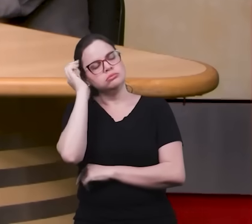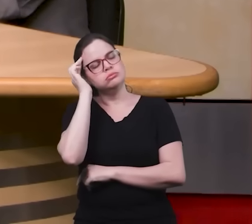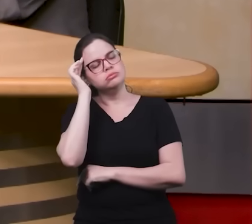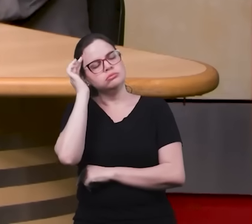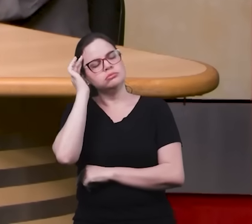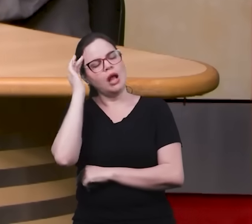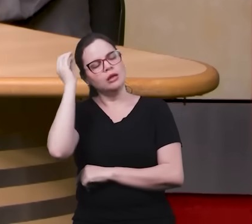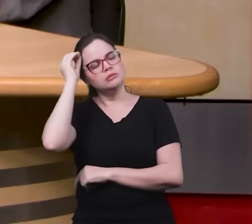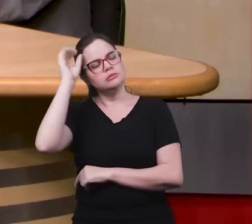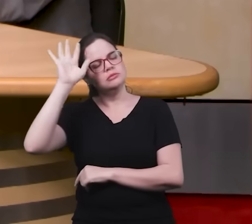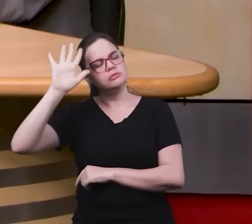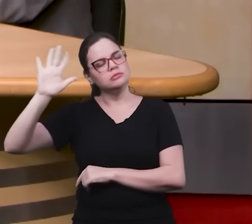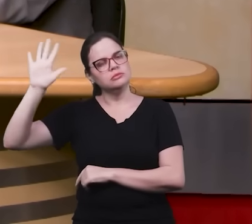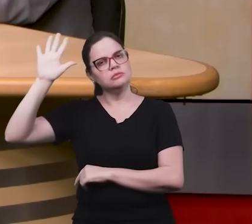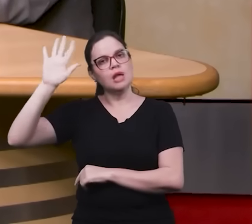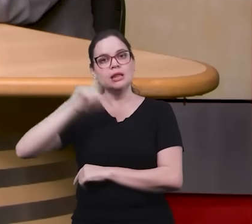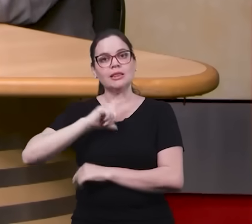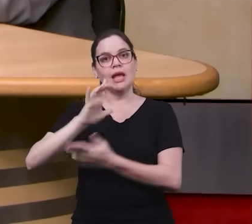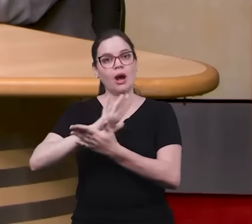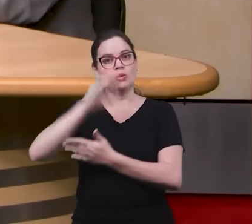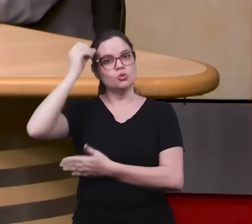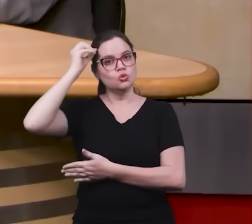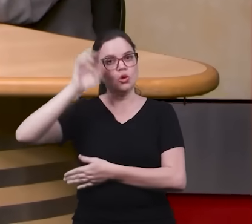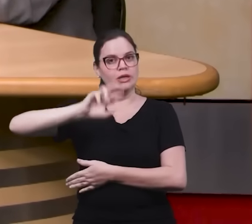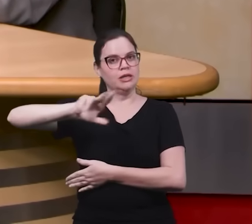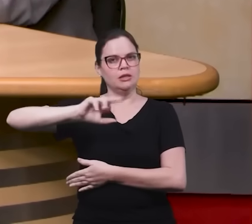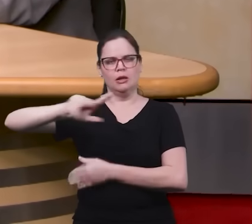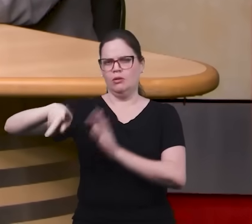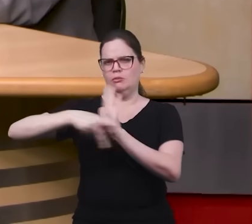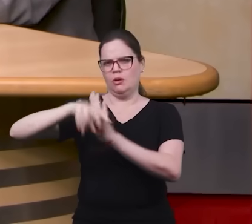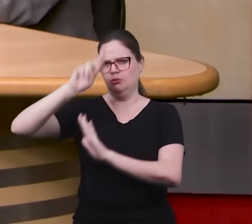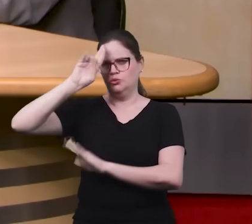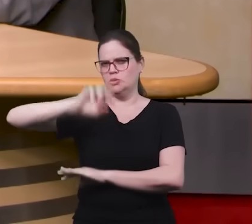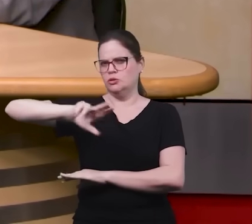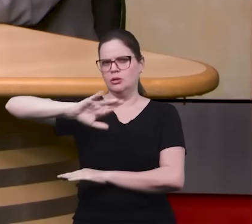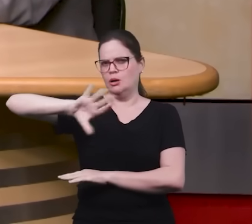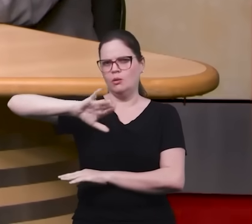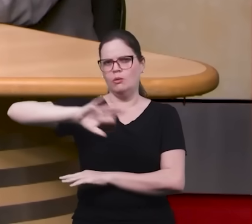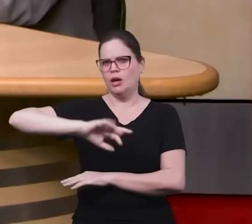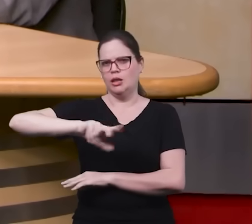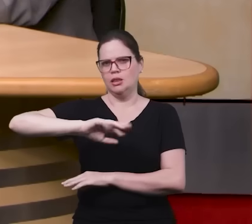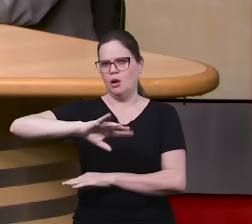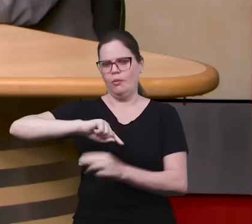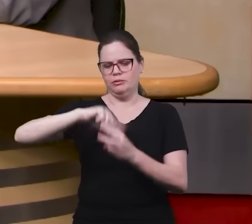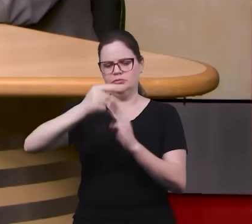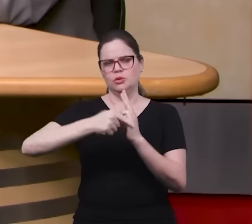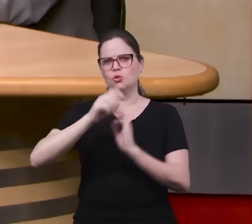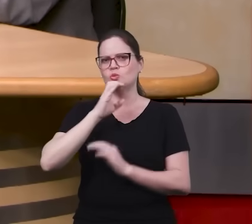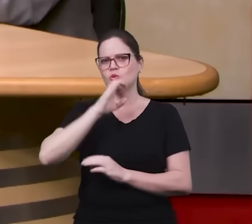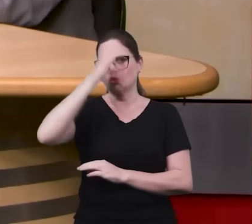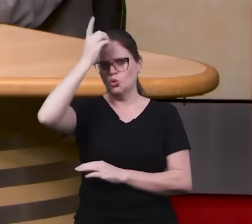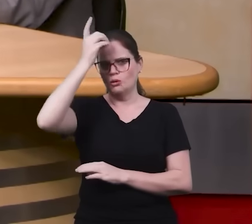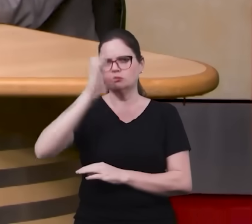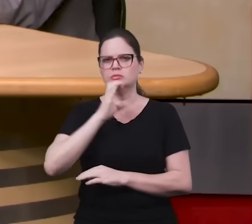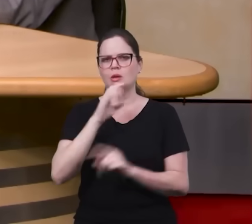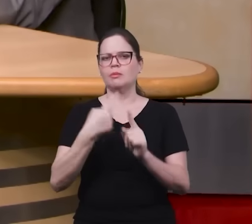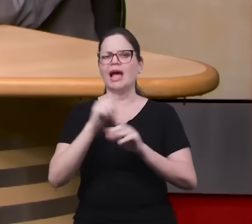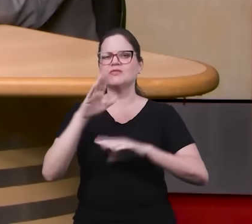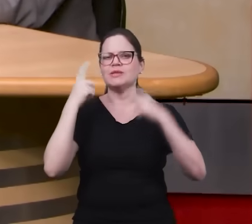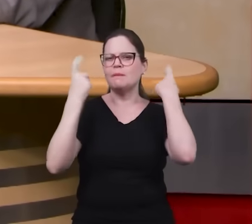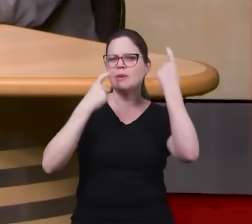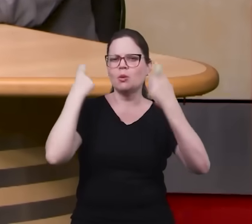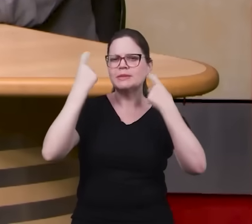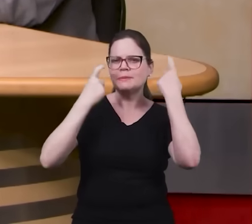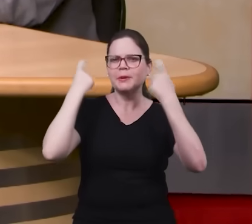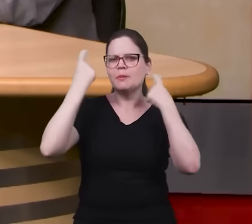uma coisa que o senhor está mostrando. Porque aquele sonho, tem sonho que não é sonho, né? Mas que não é do Senhor, né? Quer dizer, claro. Também está a razão, né? Das muitas preocupações